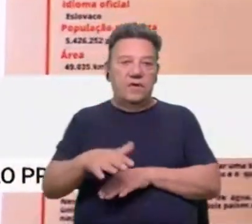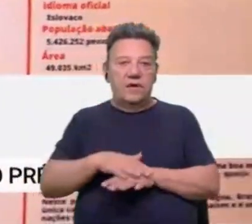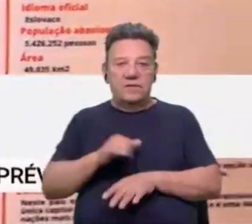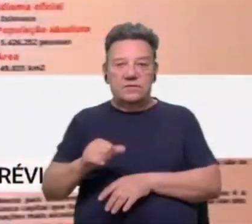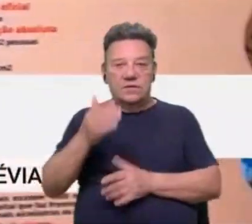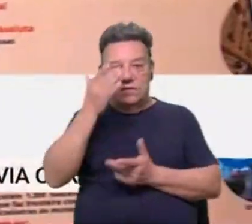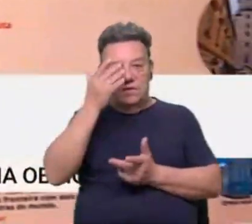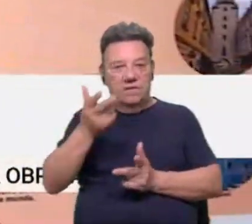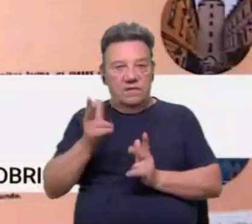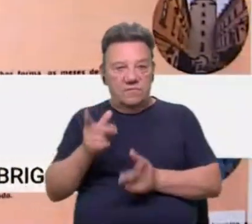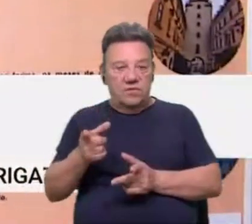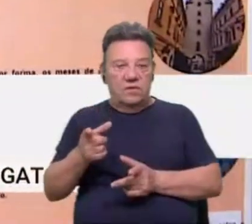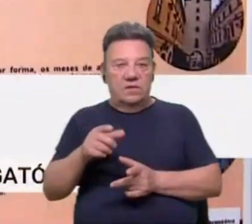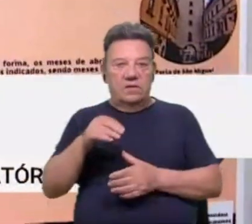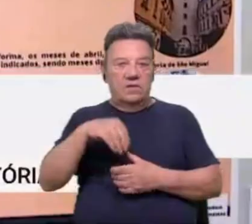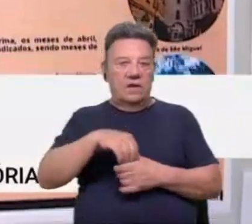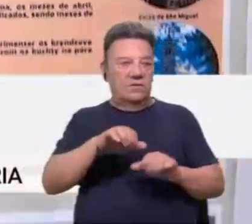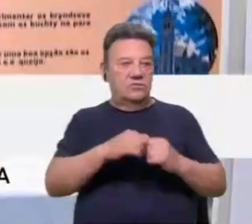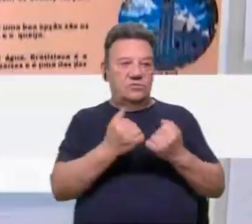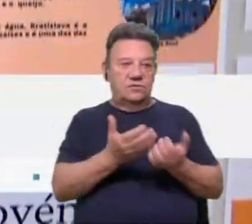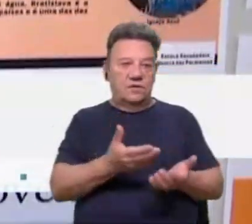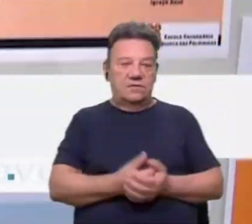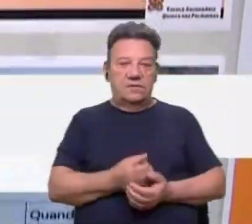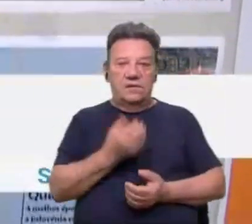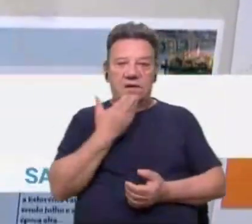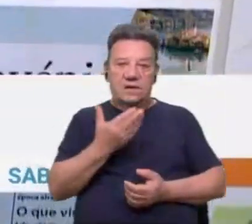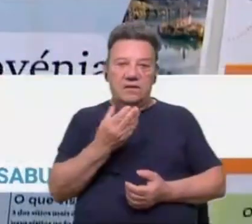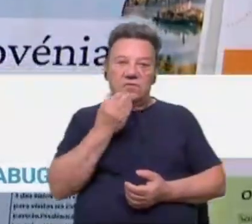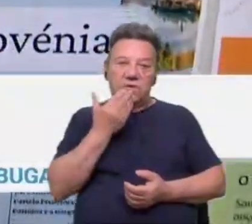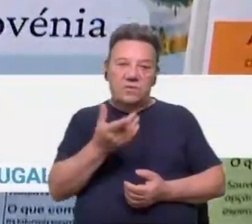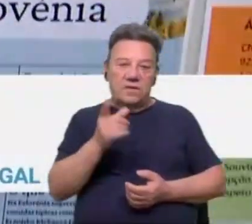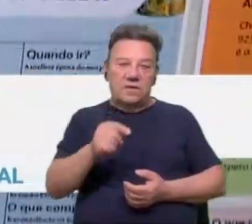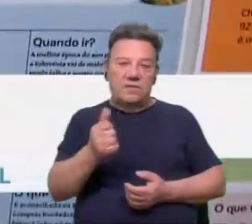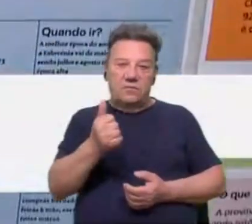democraticamente na sociedade. Agradeço. Muito obrigado e também bom trabalho.